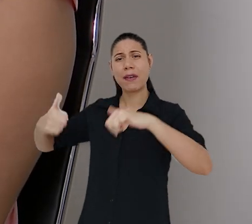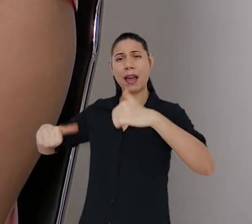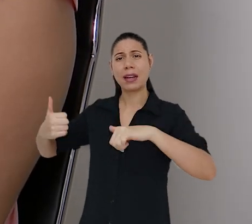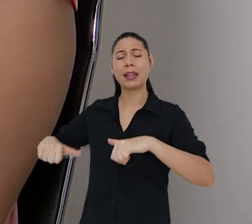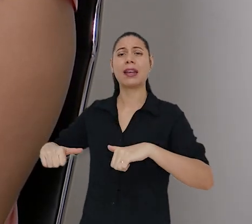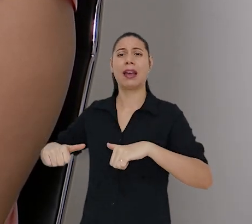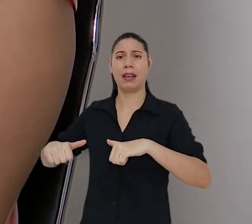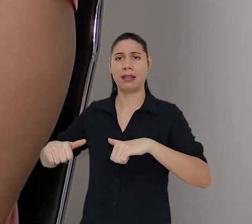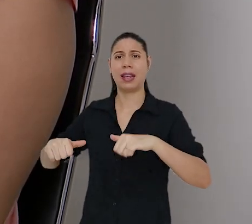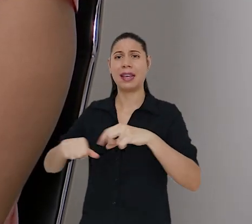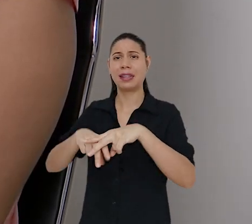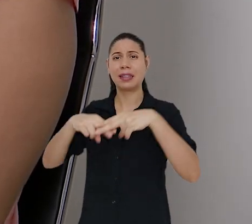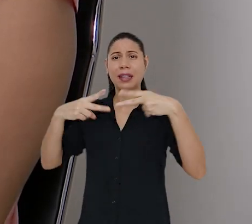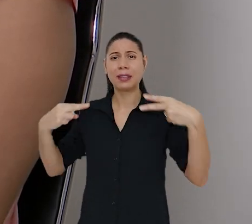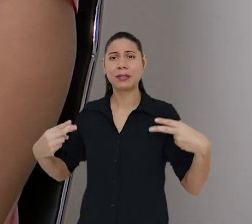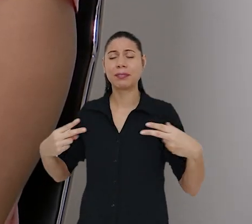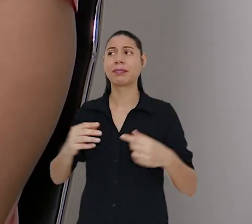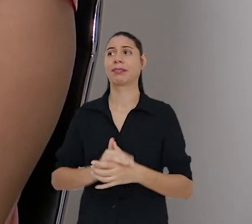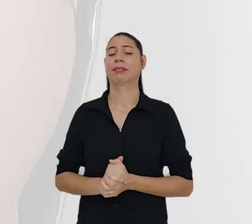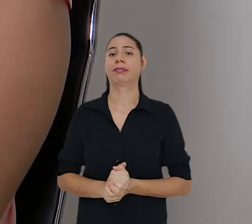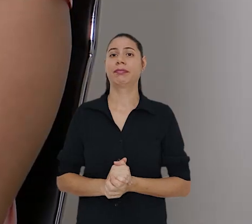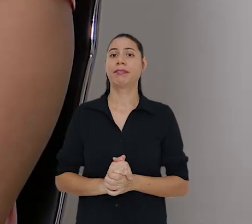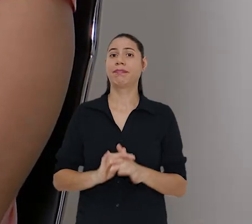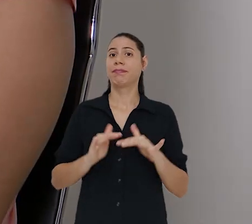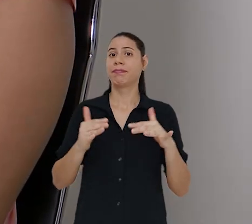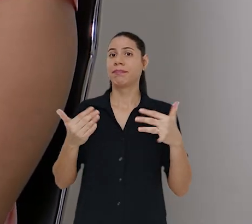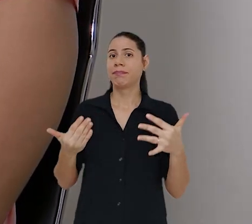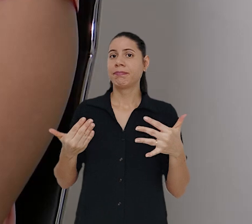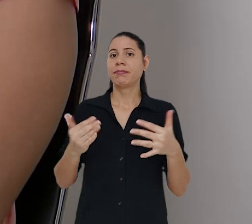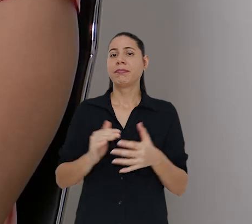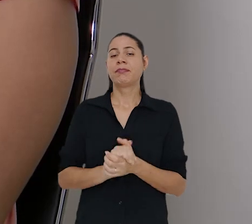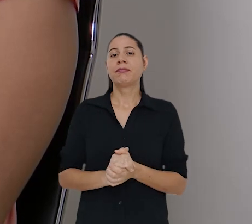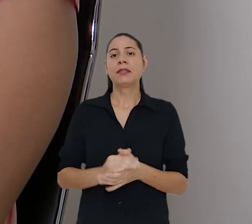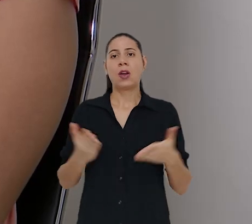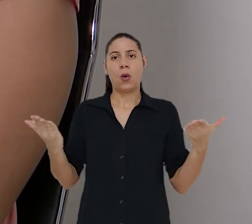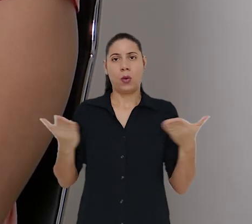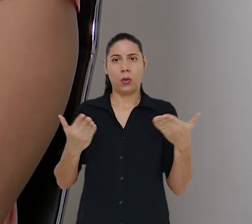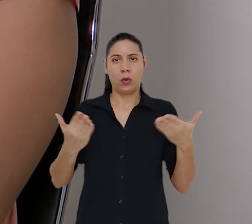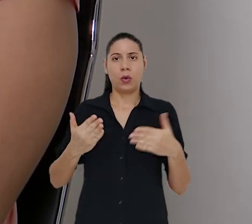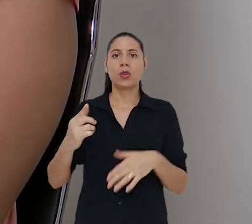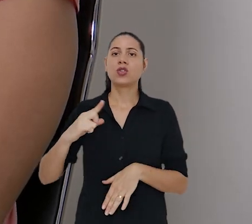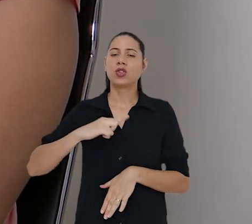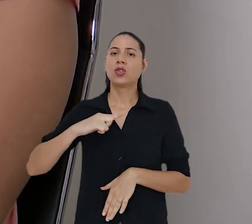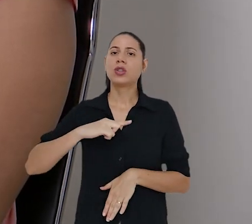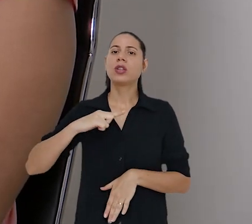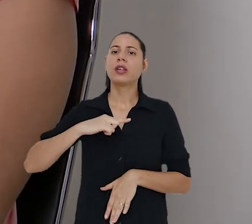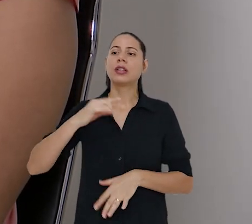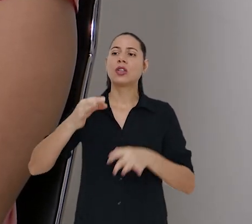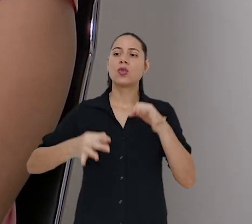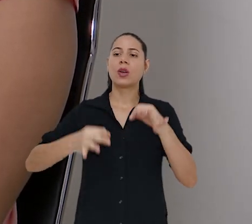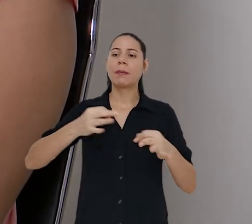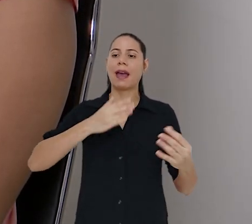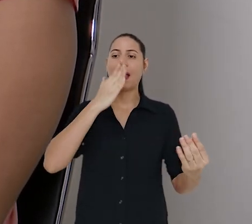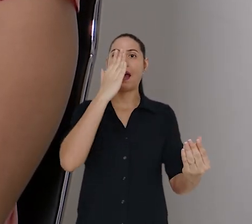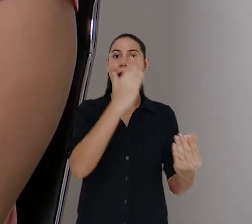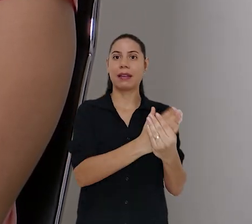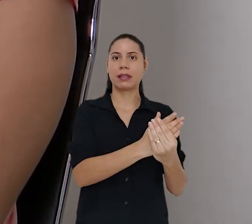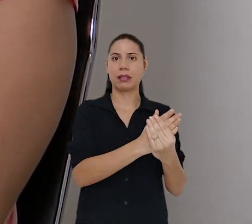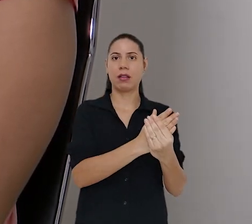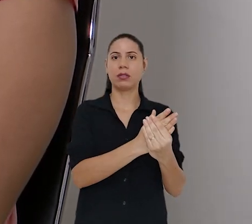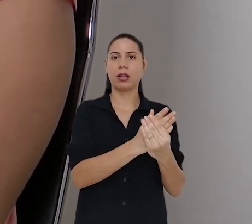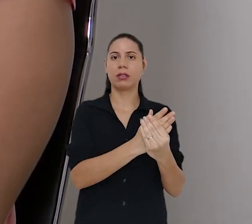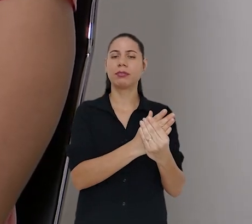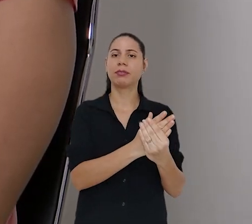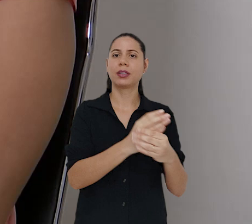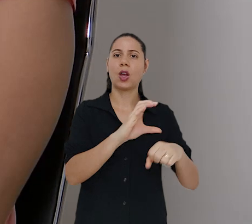da avaliação da heteroidentificação. Então, hoje a gente tem o julgamento de uma